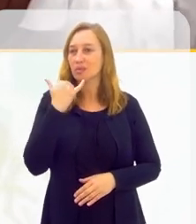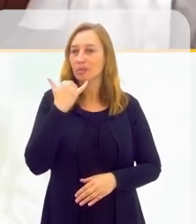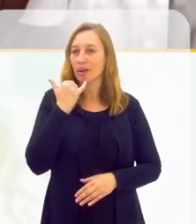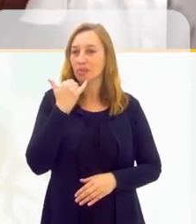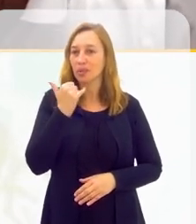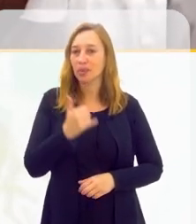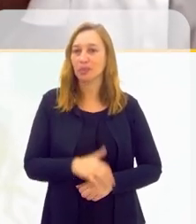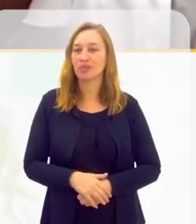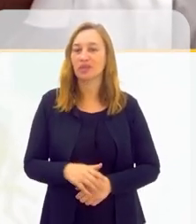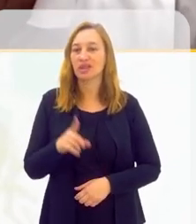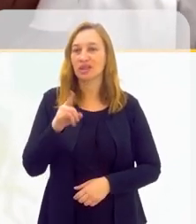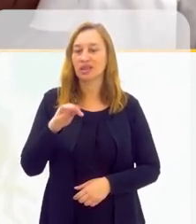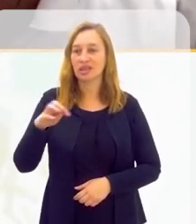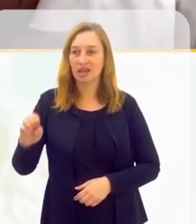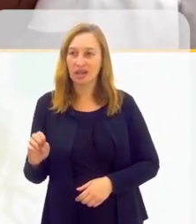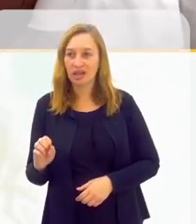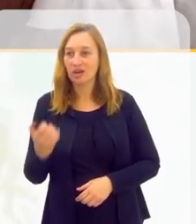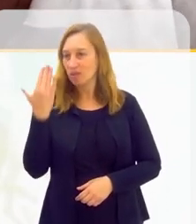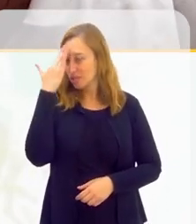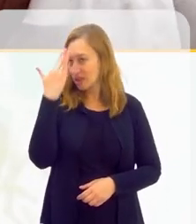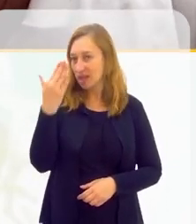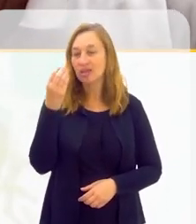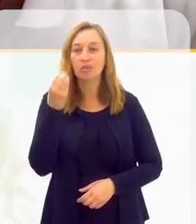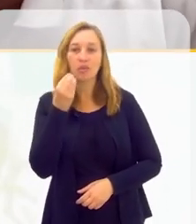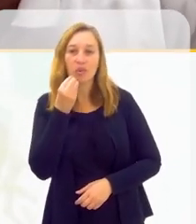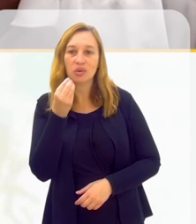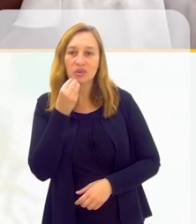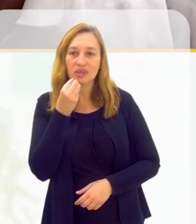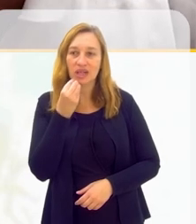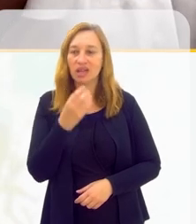papo. Daniela, muito obrigado eu pela